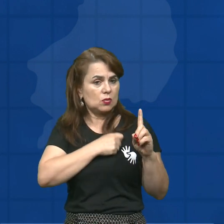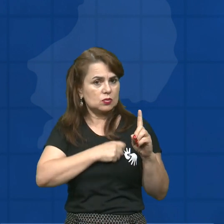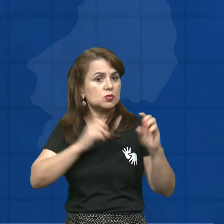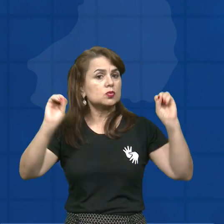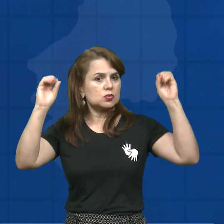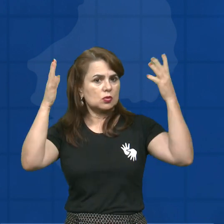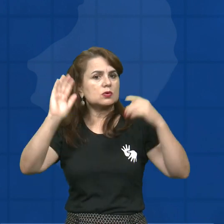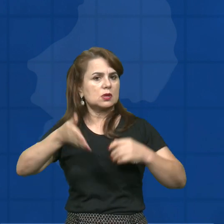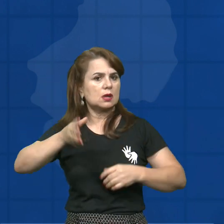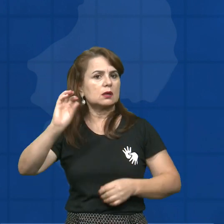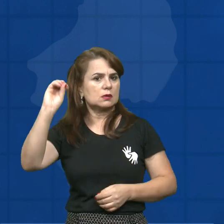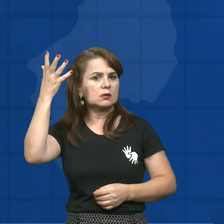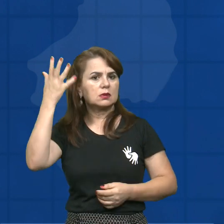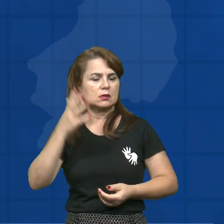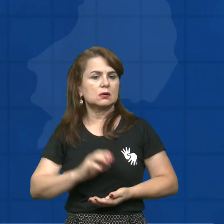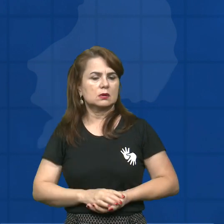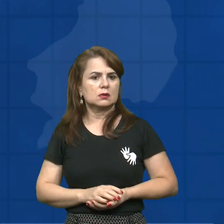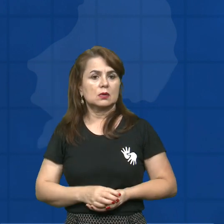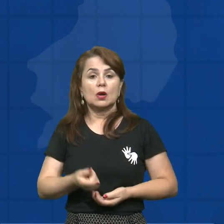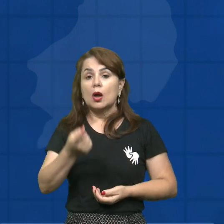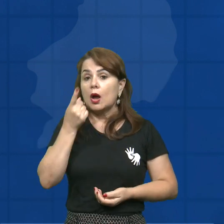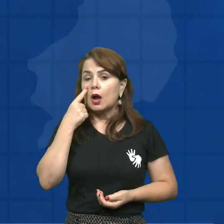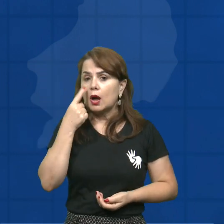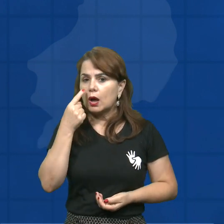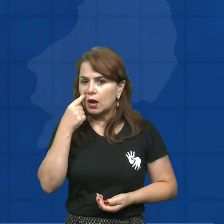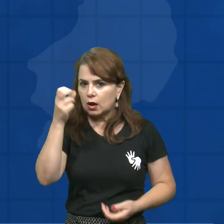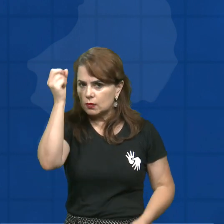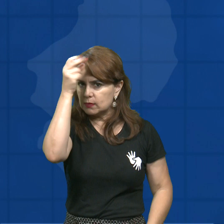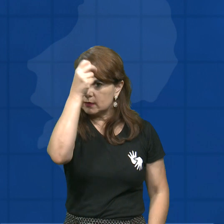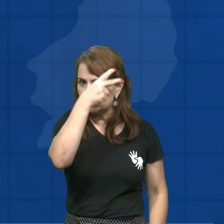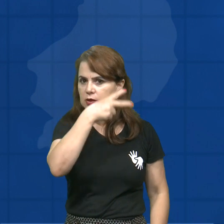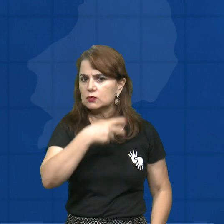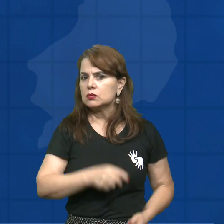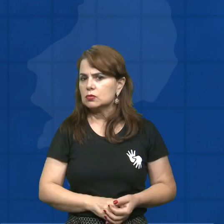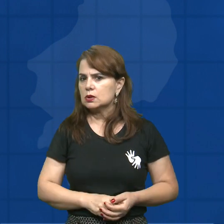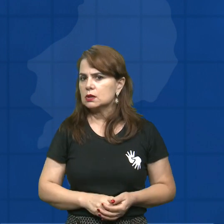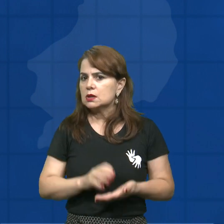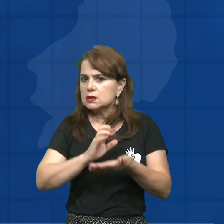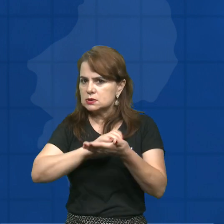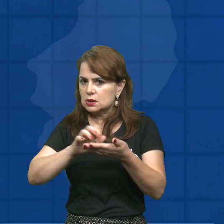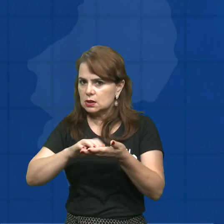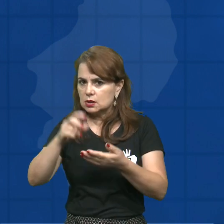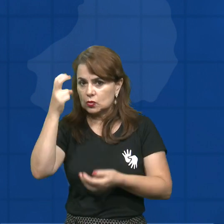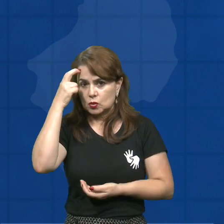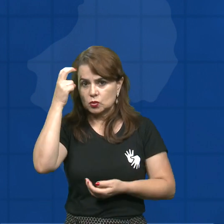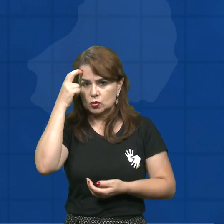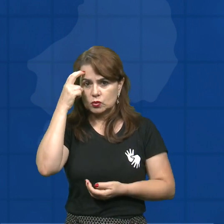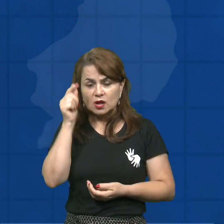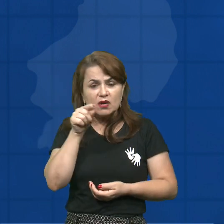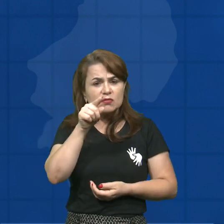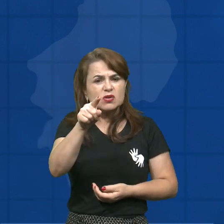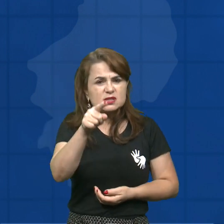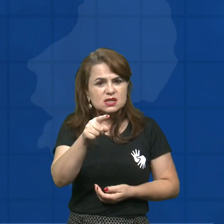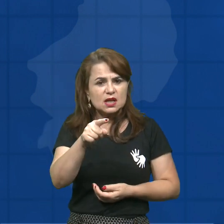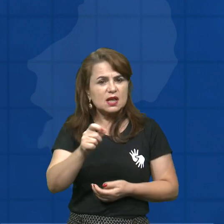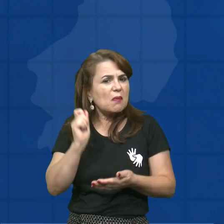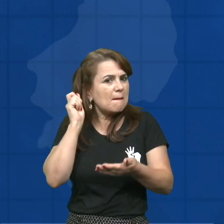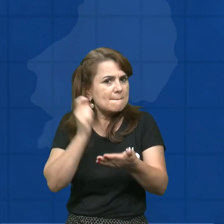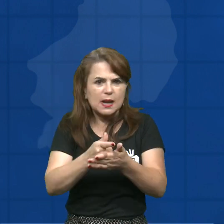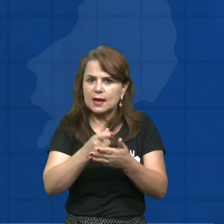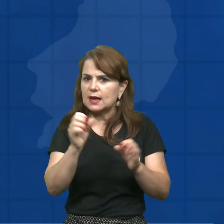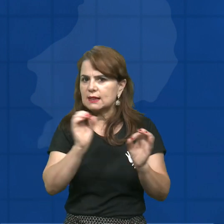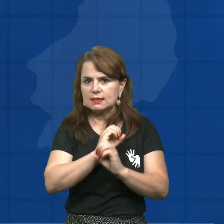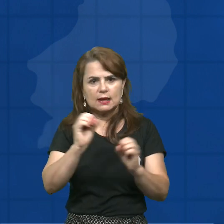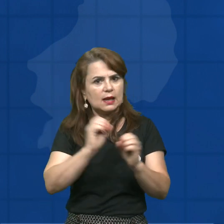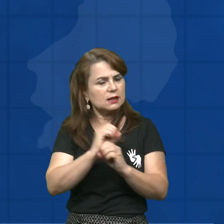Ô, prefeitura, Secretaria da Cultura, Vocês são um bando de caloteiro.